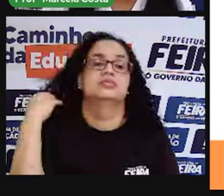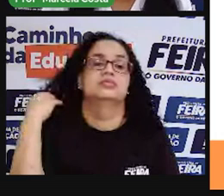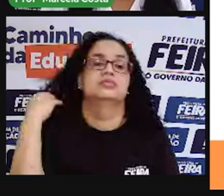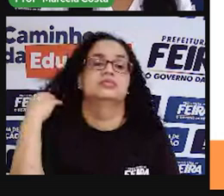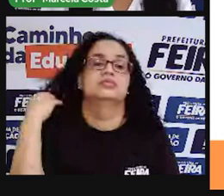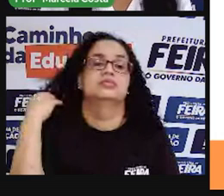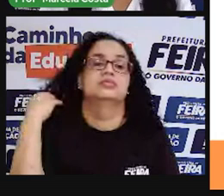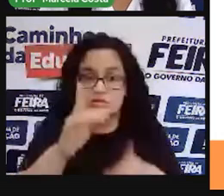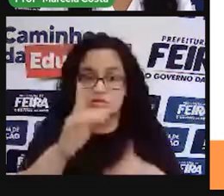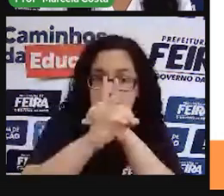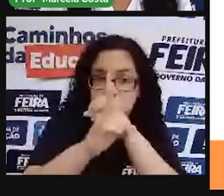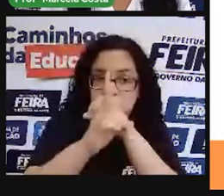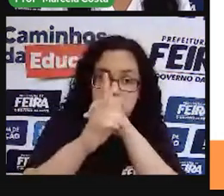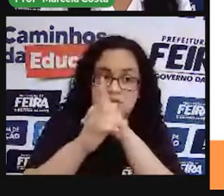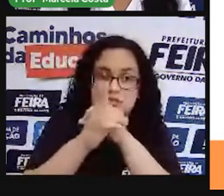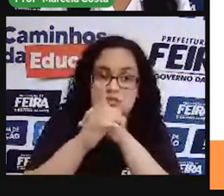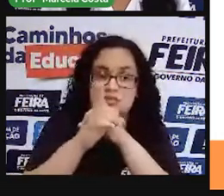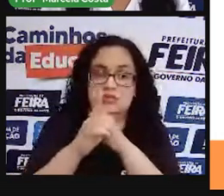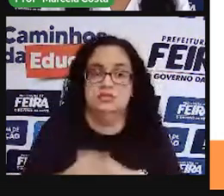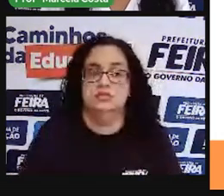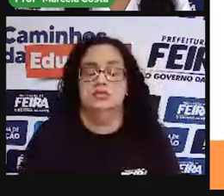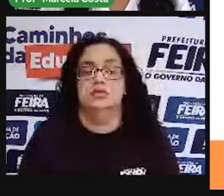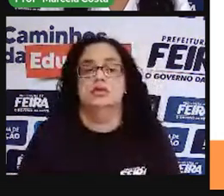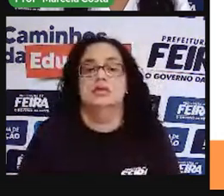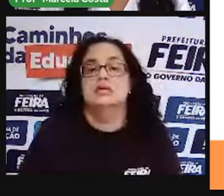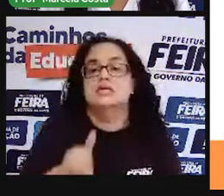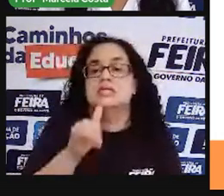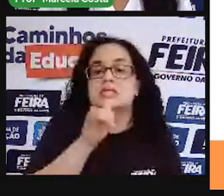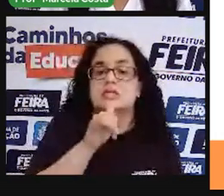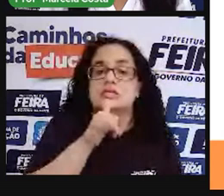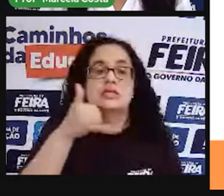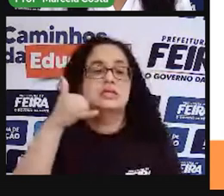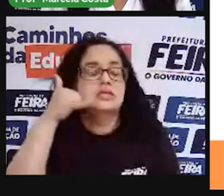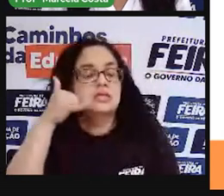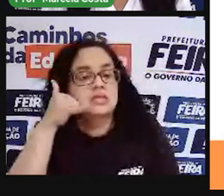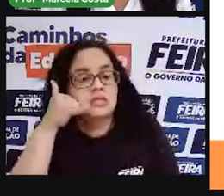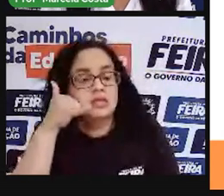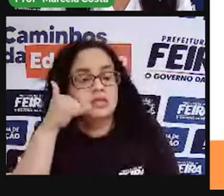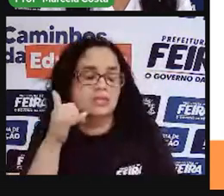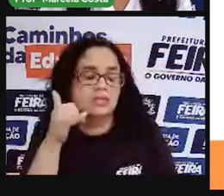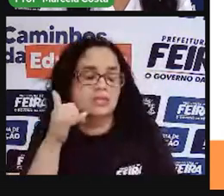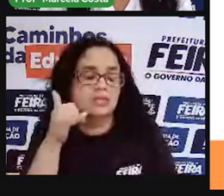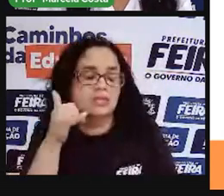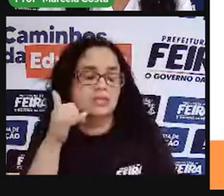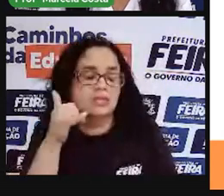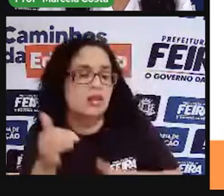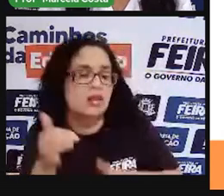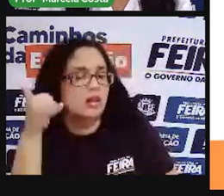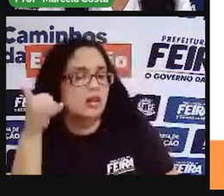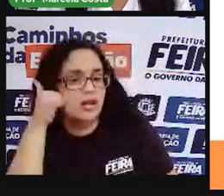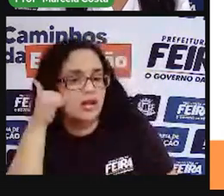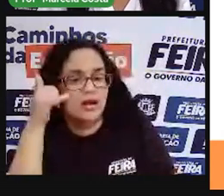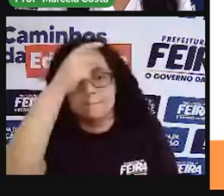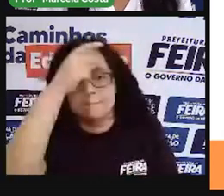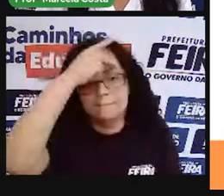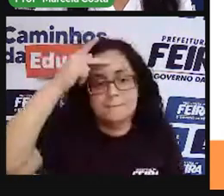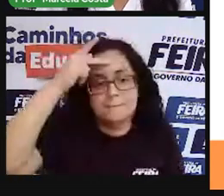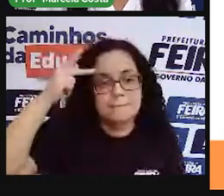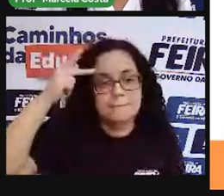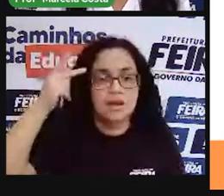no celular, por exemplo. Quando você quer ligar para uma pessoa, aí você vai lá procurar por esse símbolo no